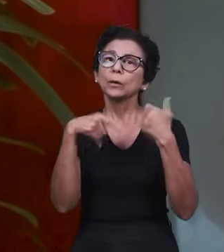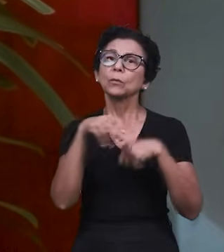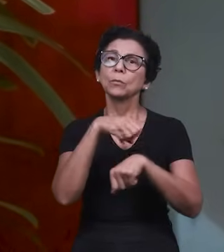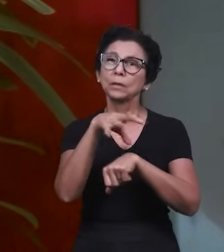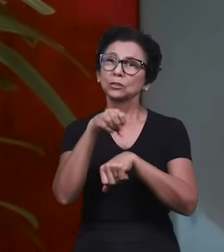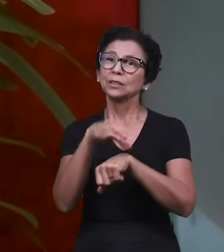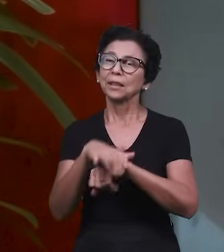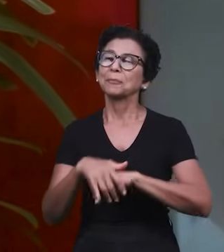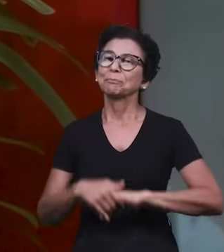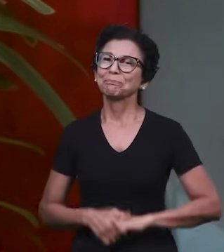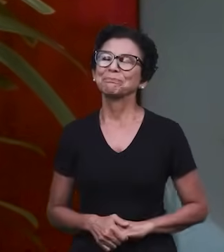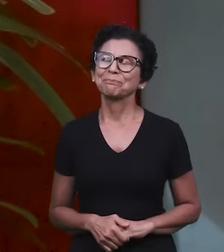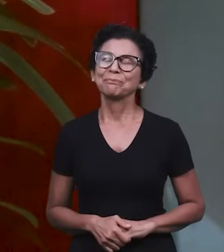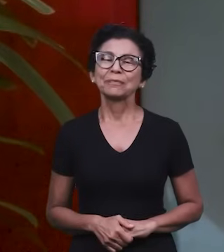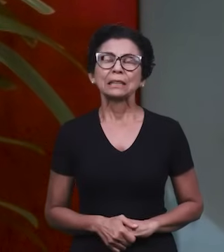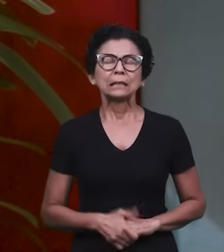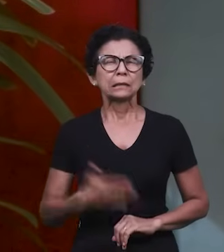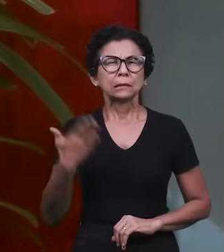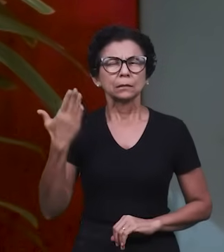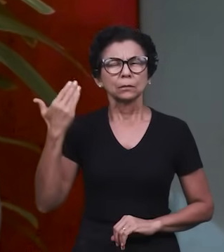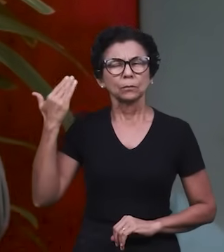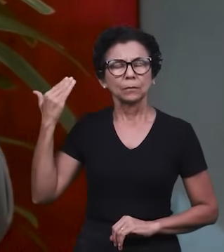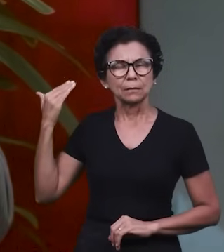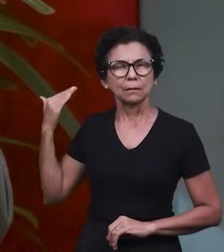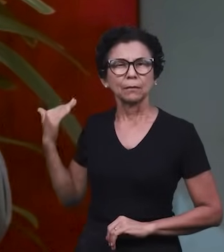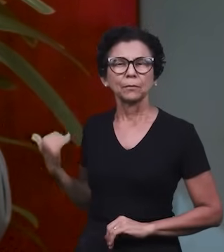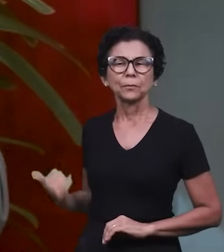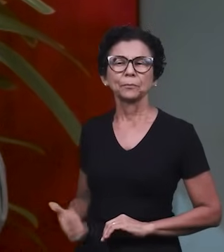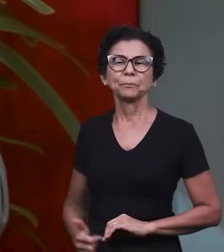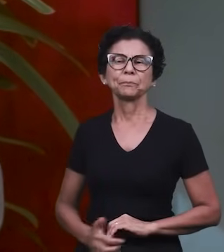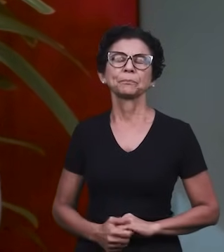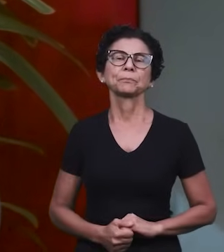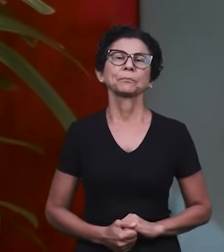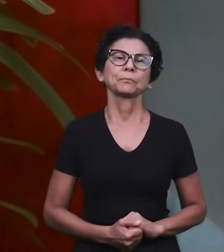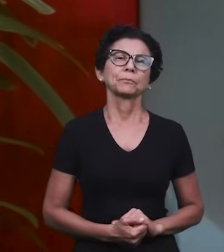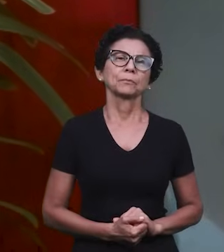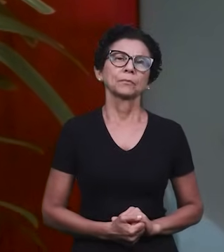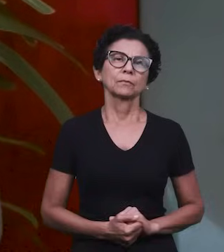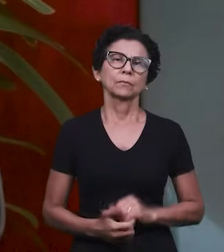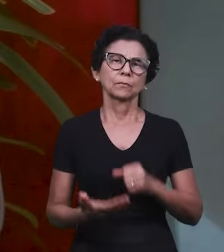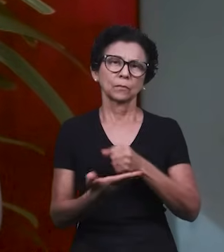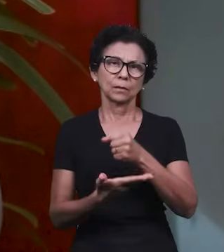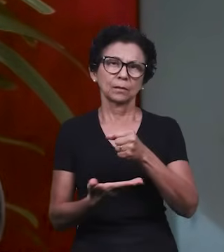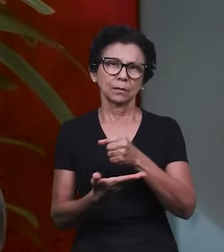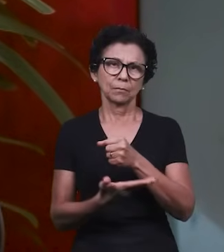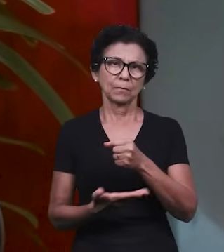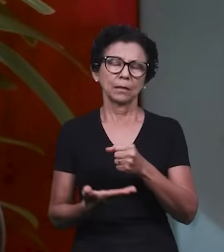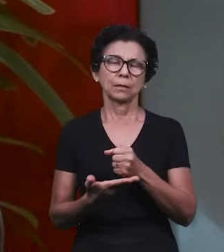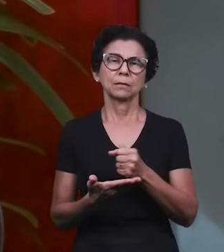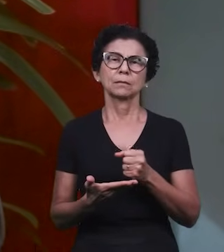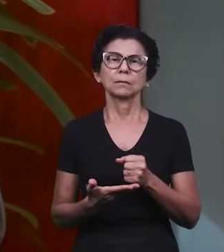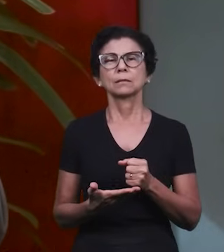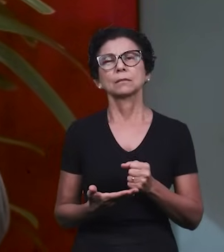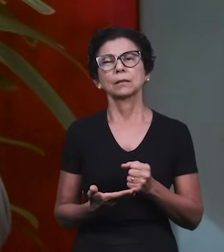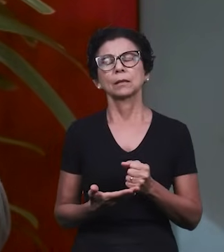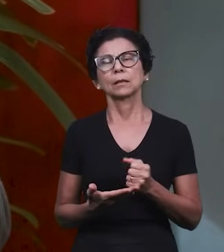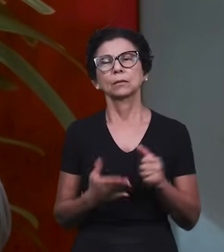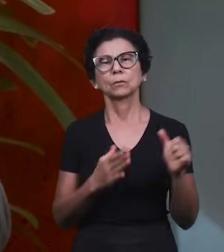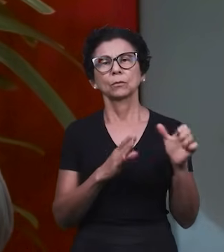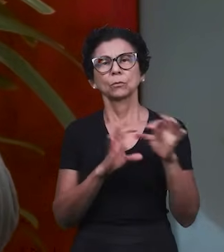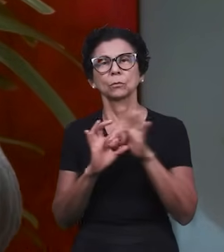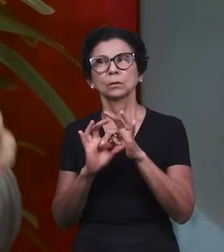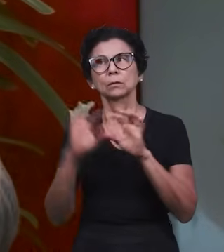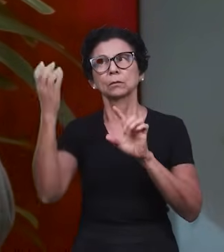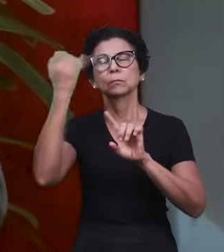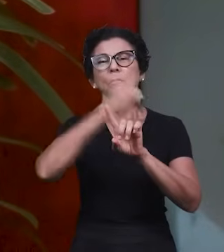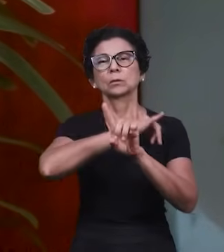alguém perguntar. No passado, e nós sempre baseamos, do ponto de vista profético, a nossa vida naquilo que